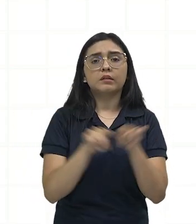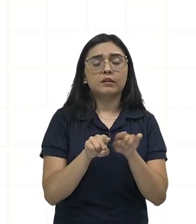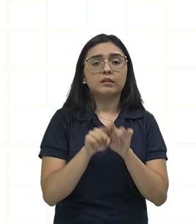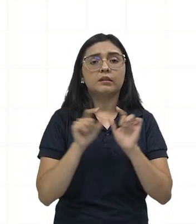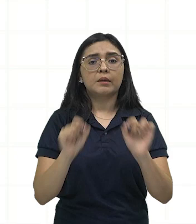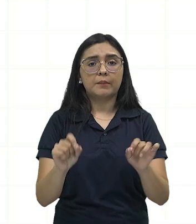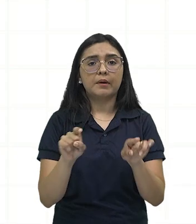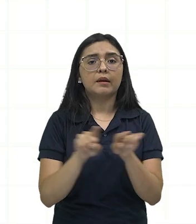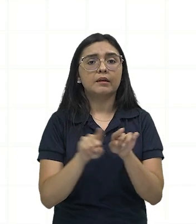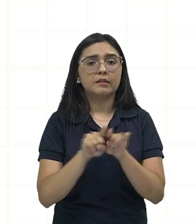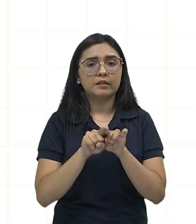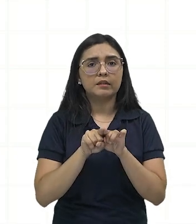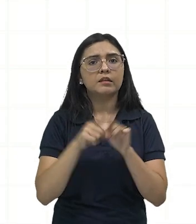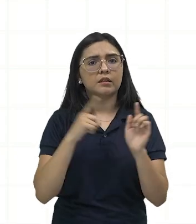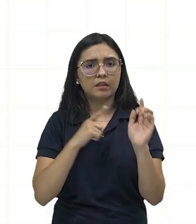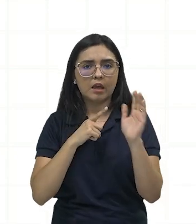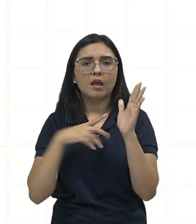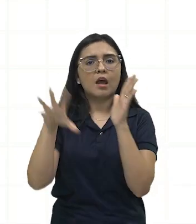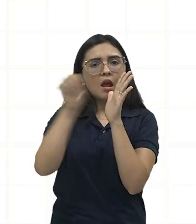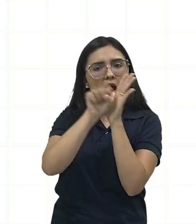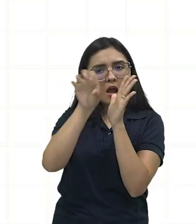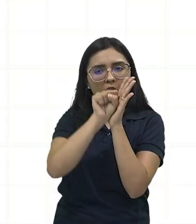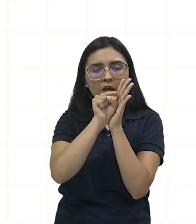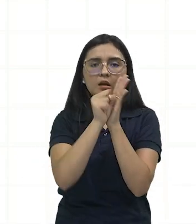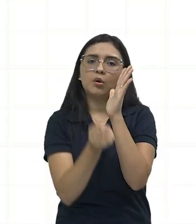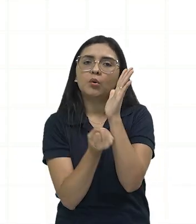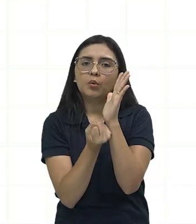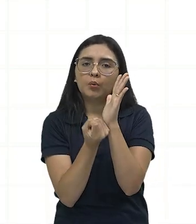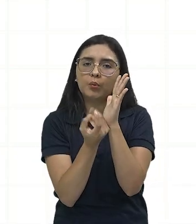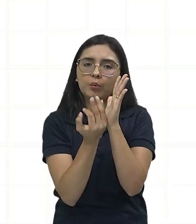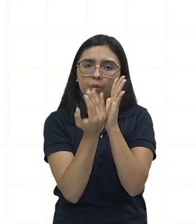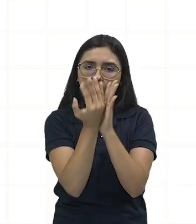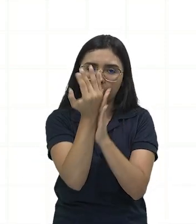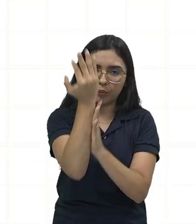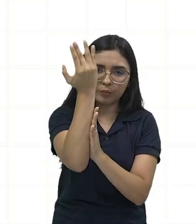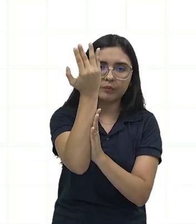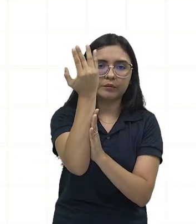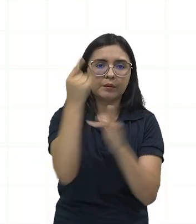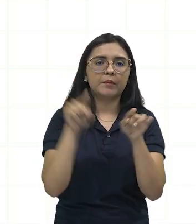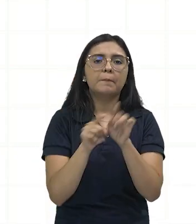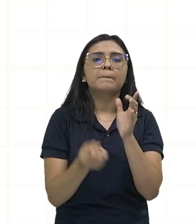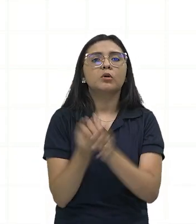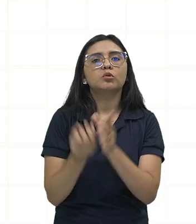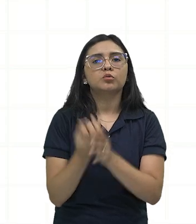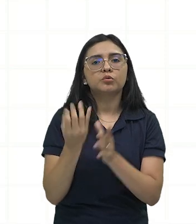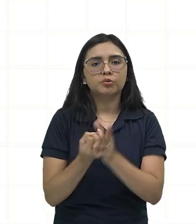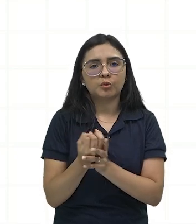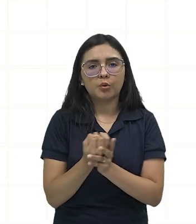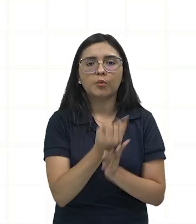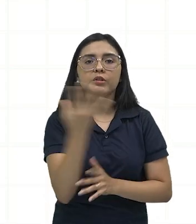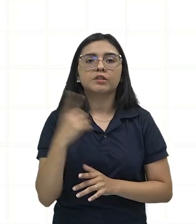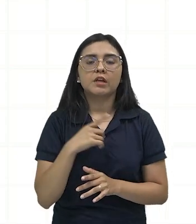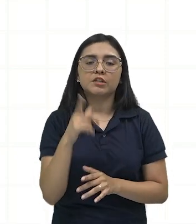que respiram, que transpiram, que produzem essa grande quantidade de água e